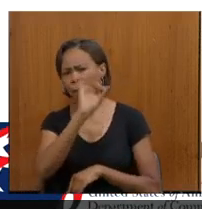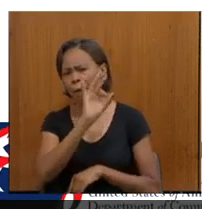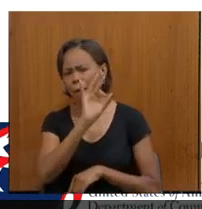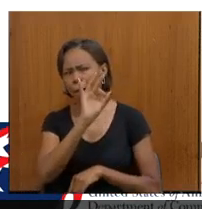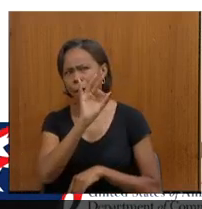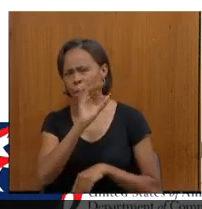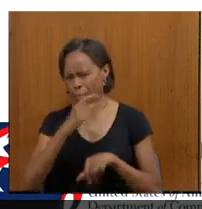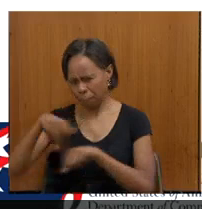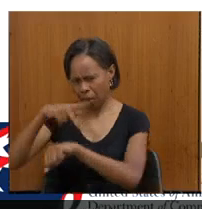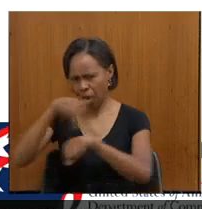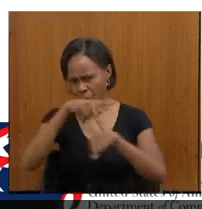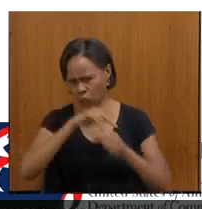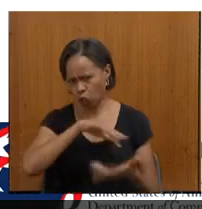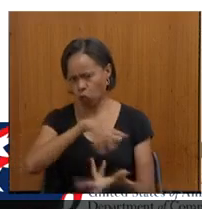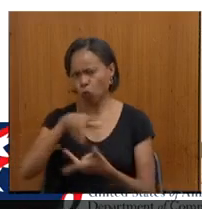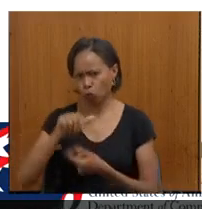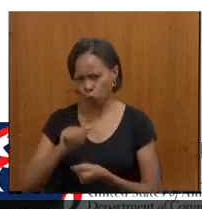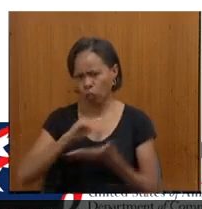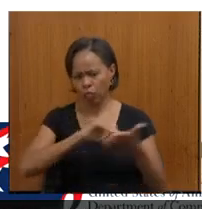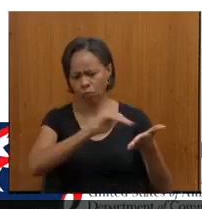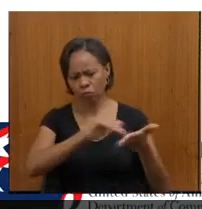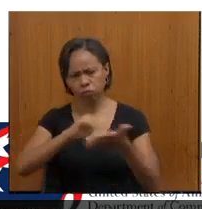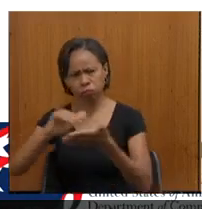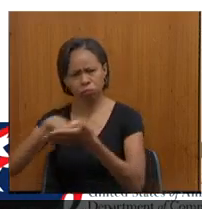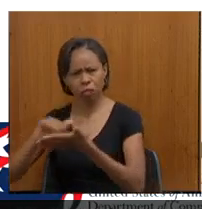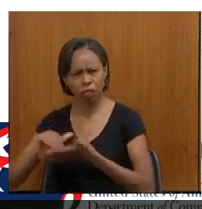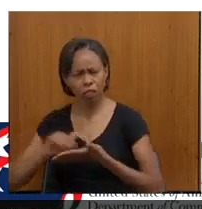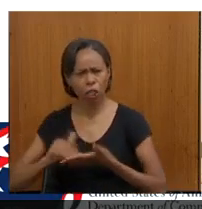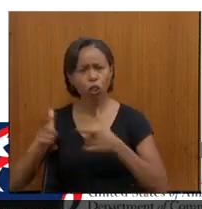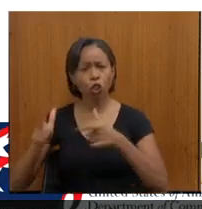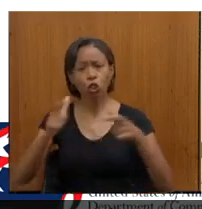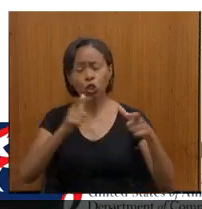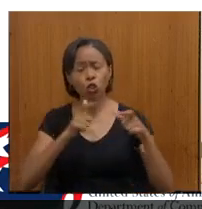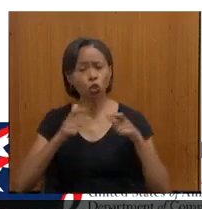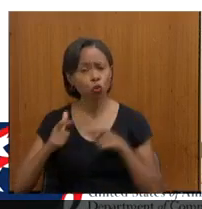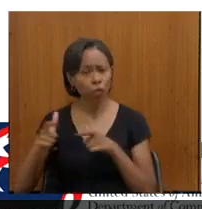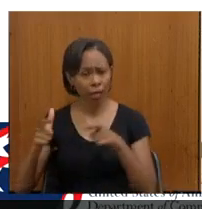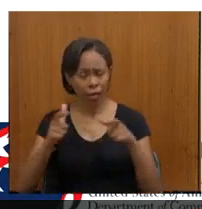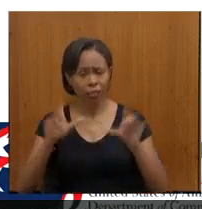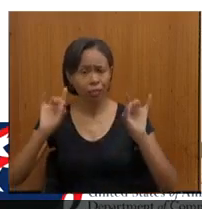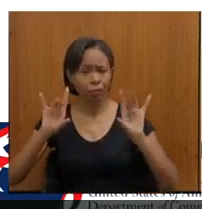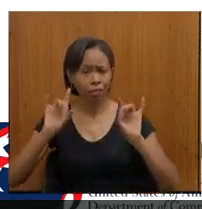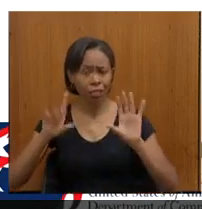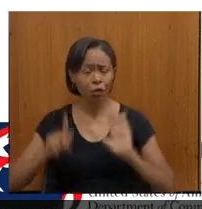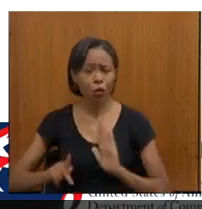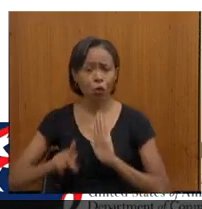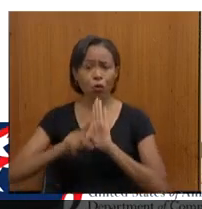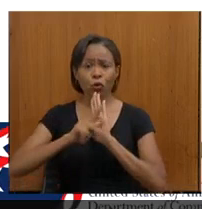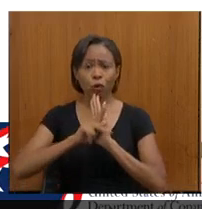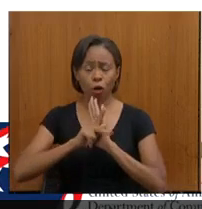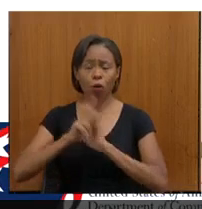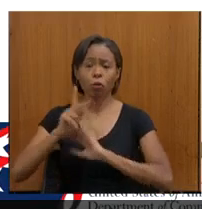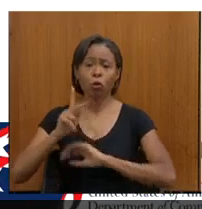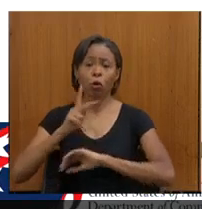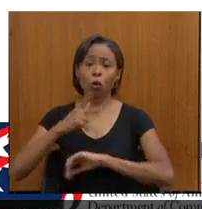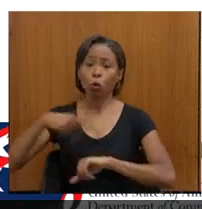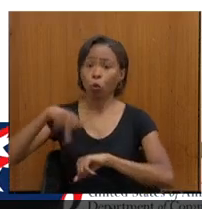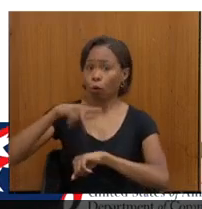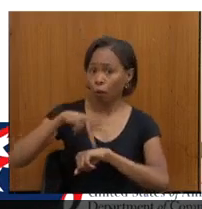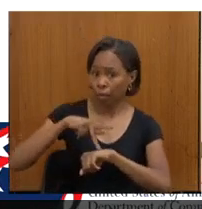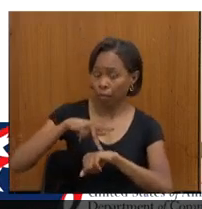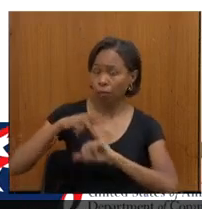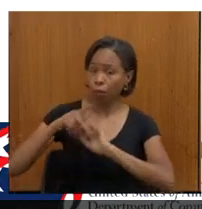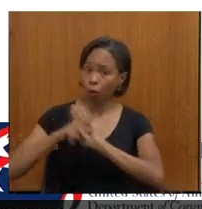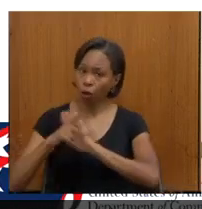e territórios ao redor do mundo eles ficam embaixadas e consulados no país que eles estão